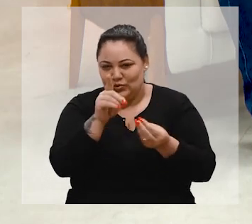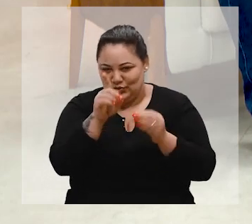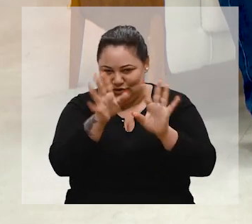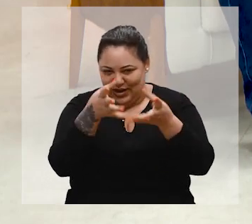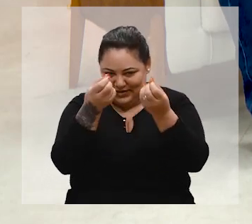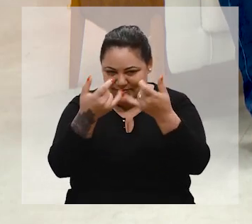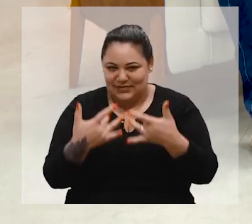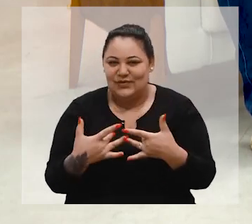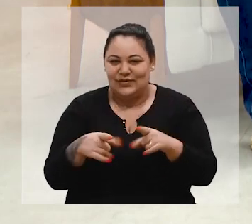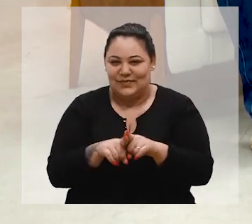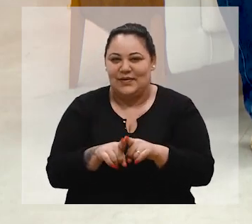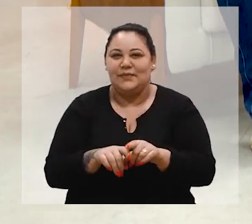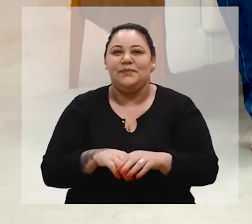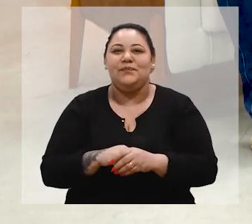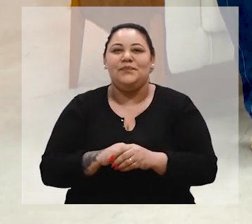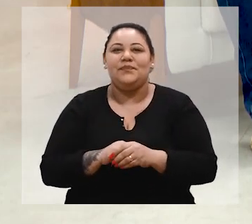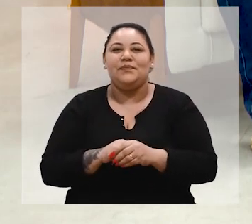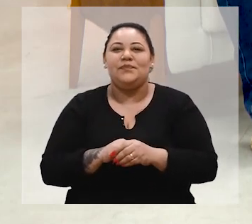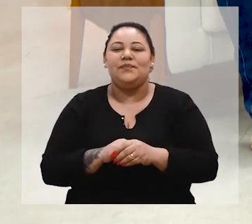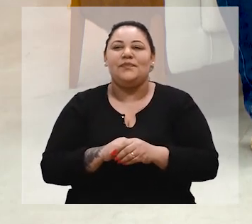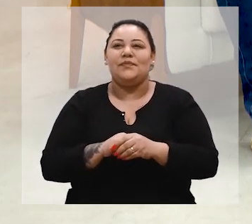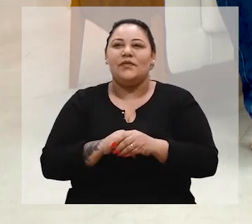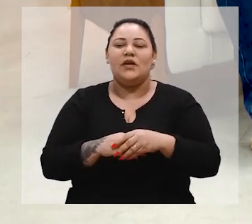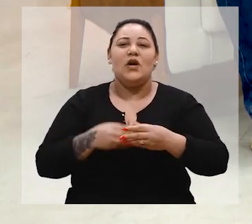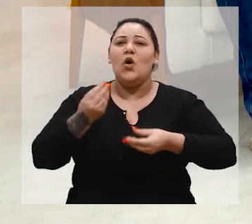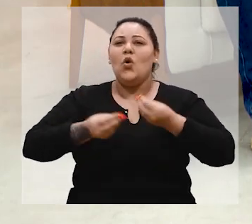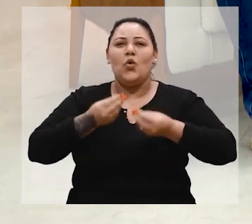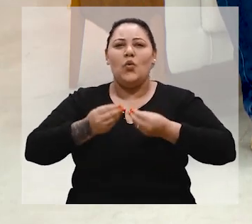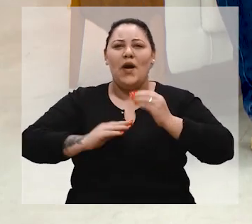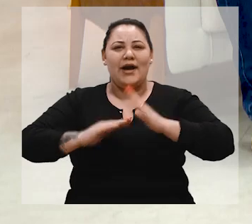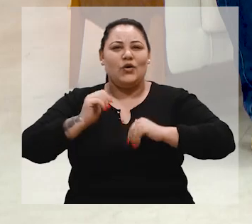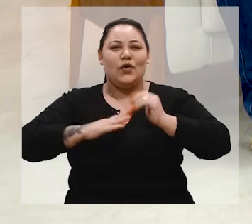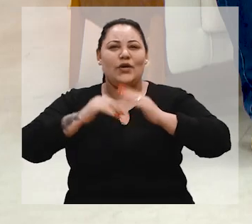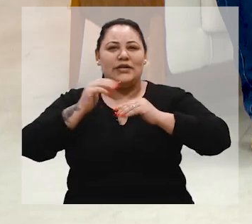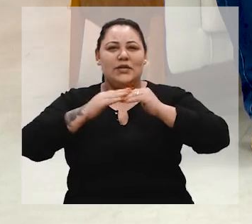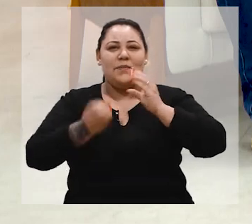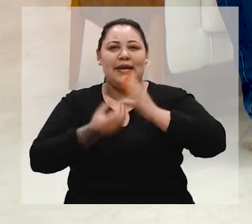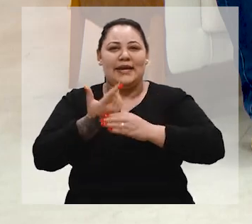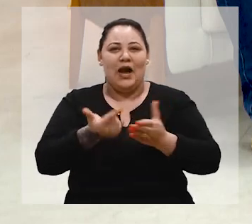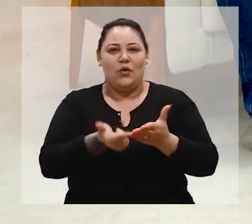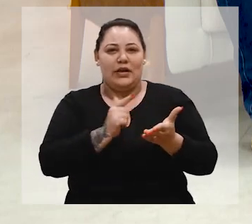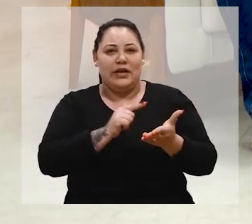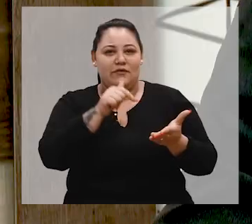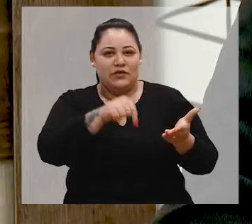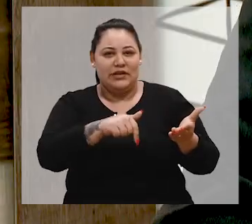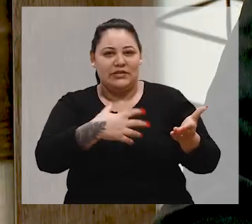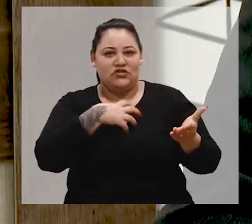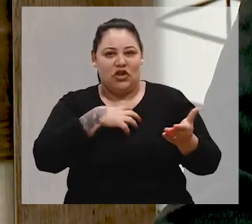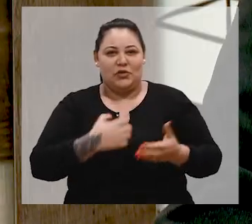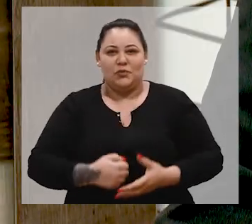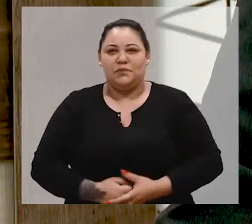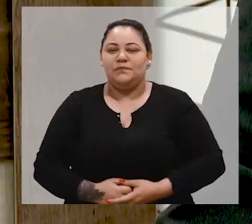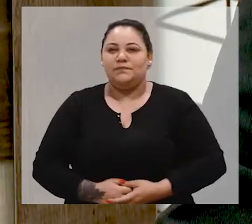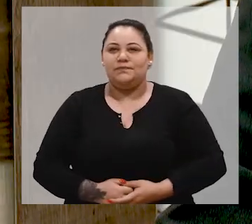tu já vinhas tratando. Como é que foi a construção daí para trazer nesse formato